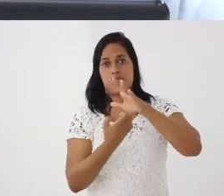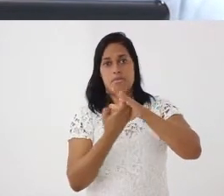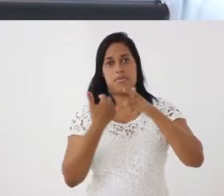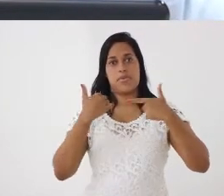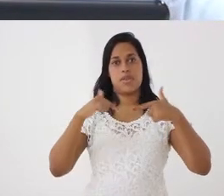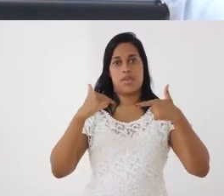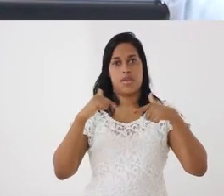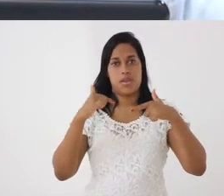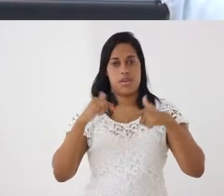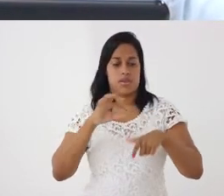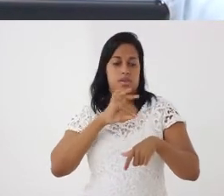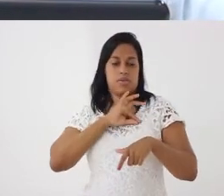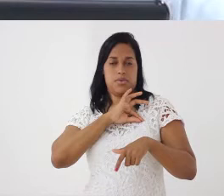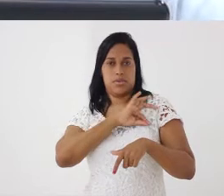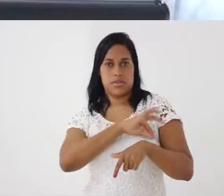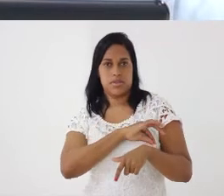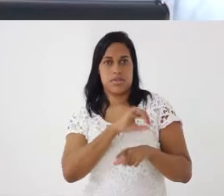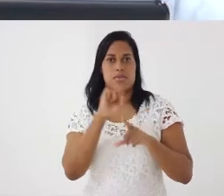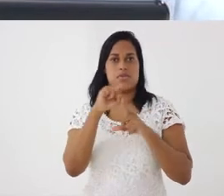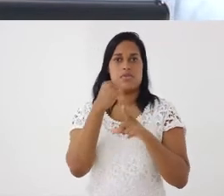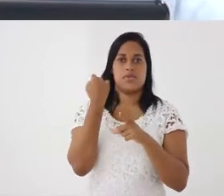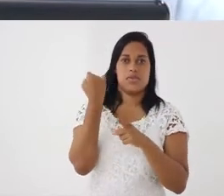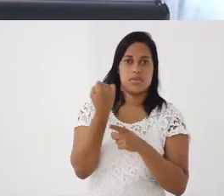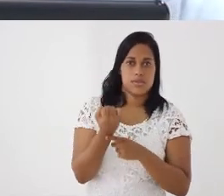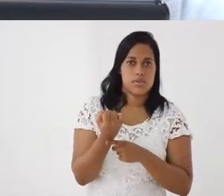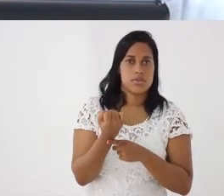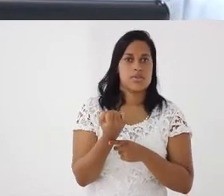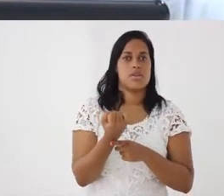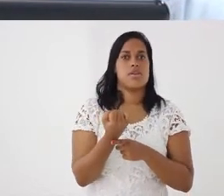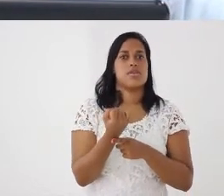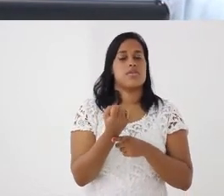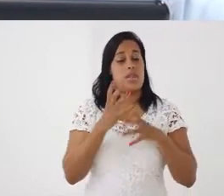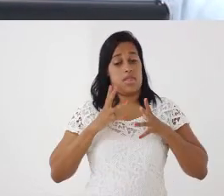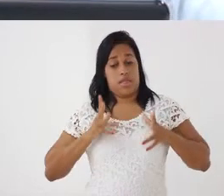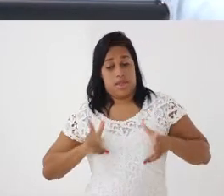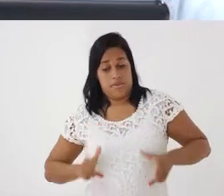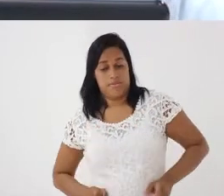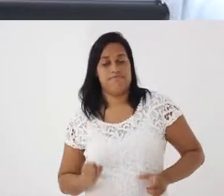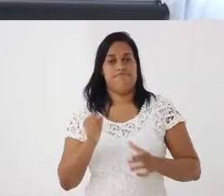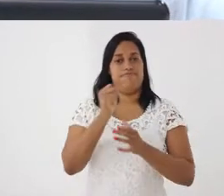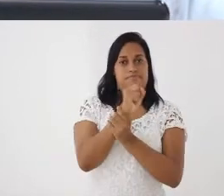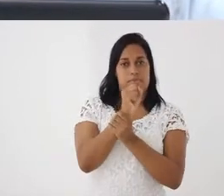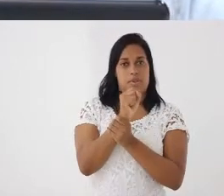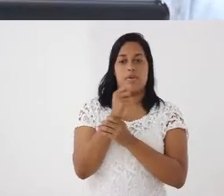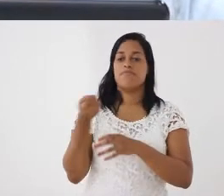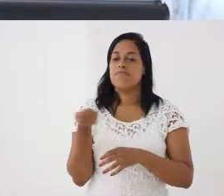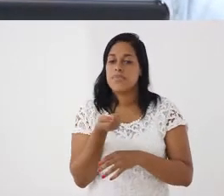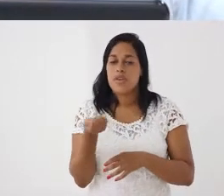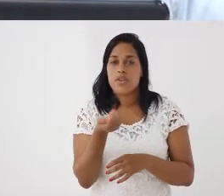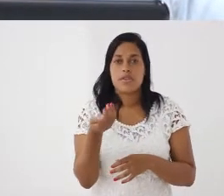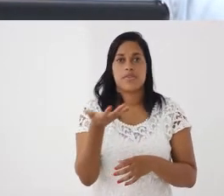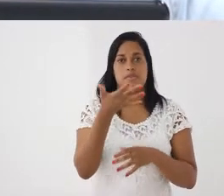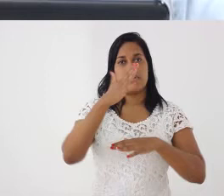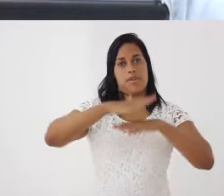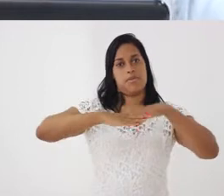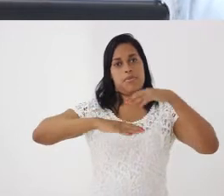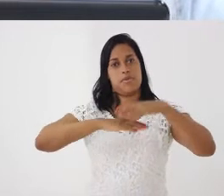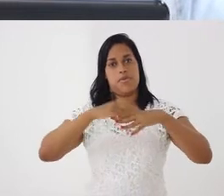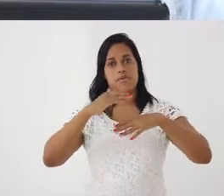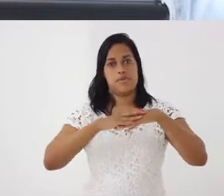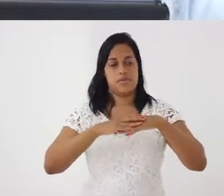emprego, remuneração, encargos sociais, condições de higiene e segurança, produtividade do